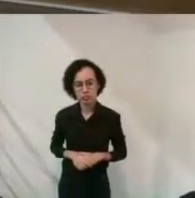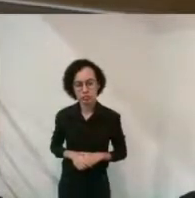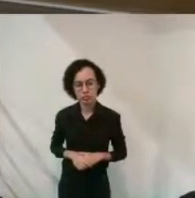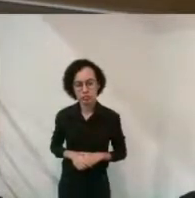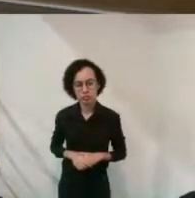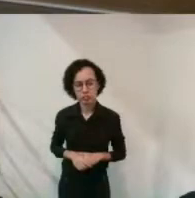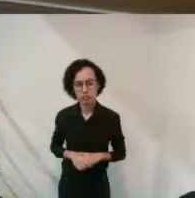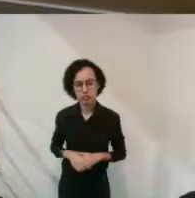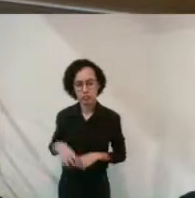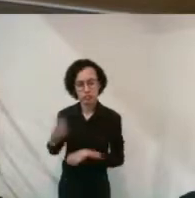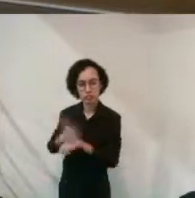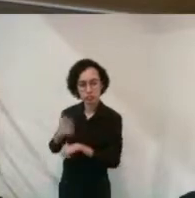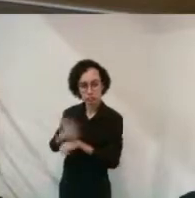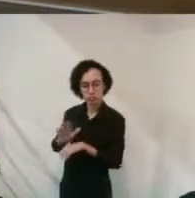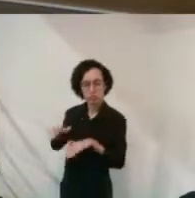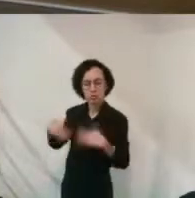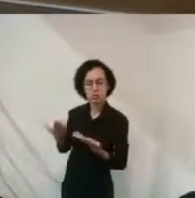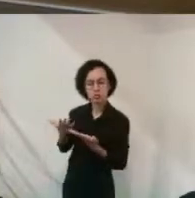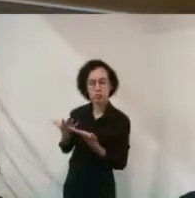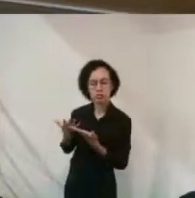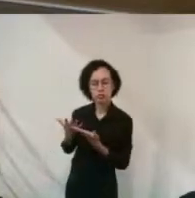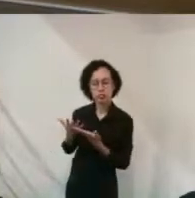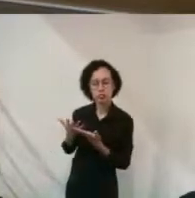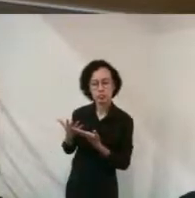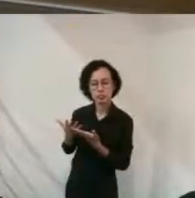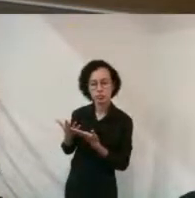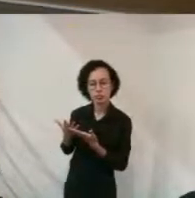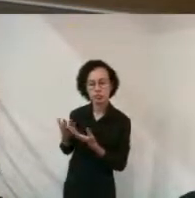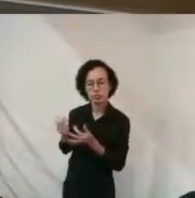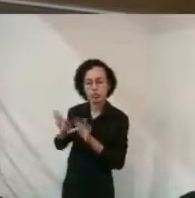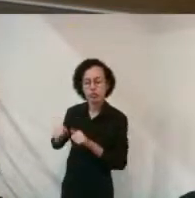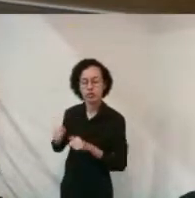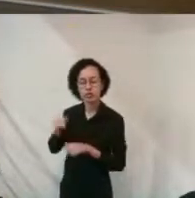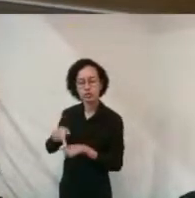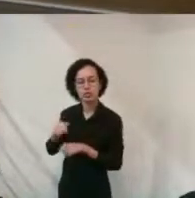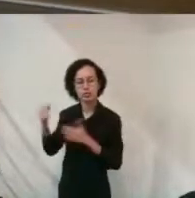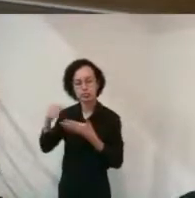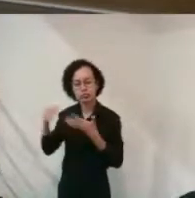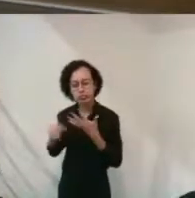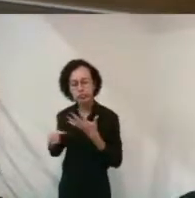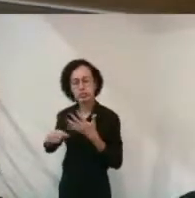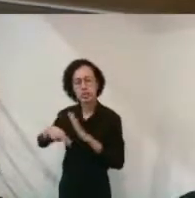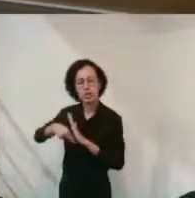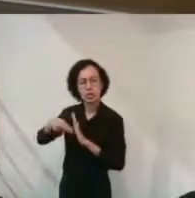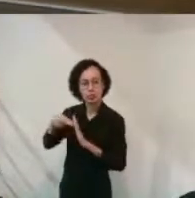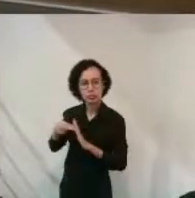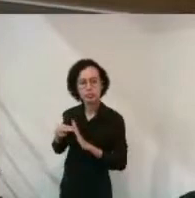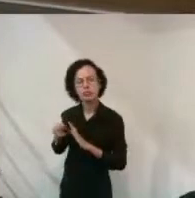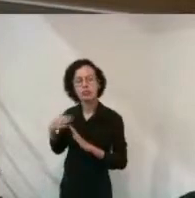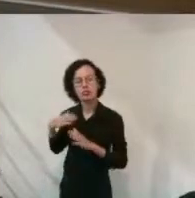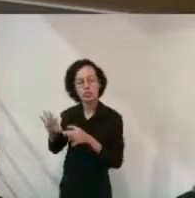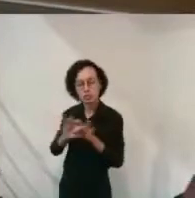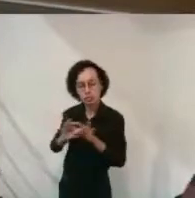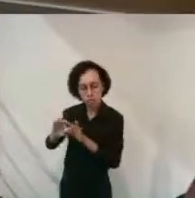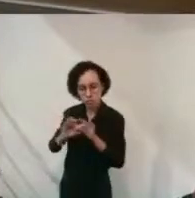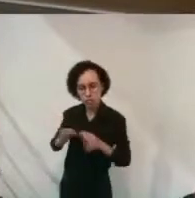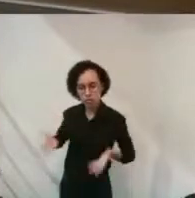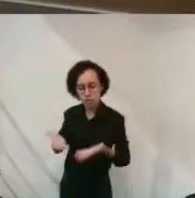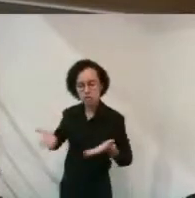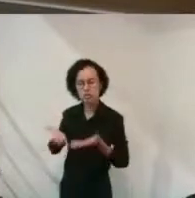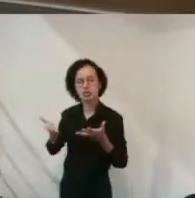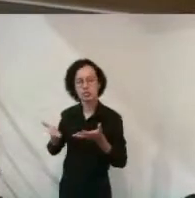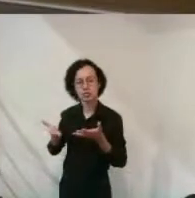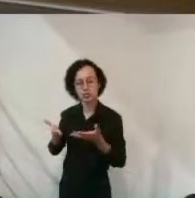Na prática, qual é o resultado desse mix de normas, né? É que a União ela incentivou a celebração de convênios